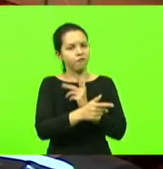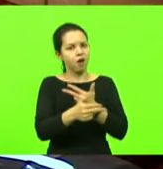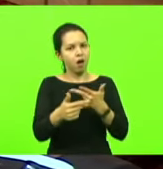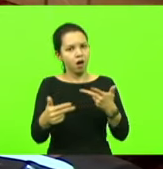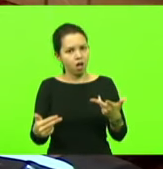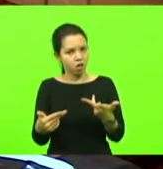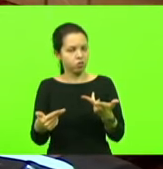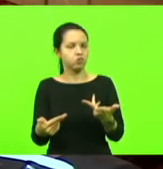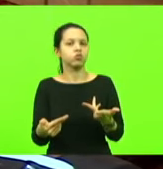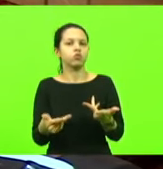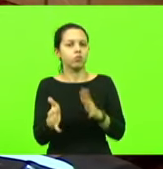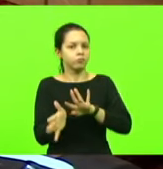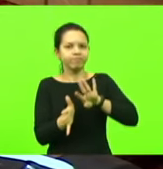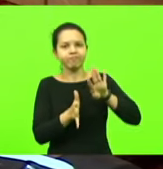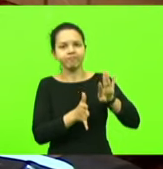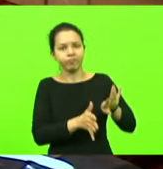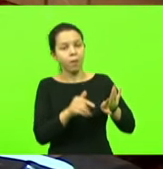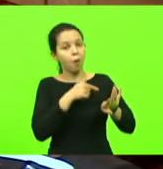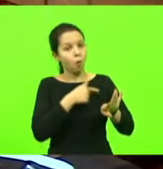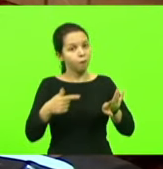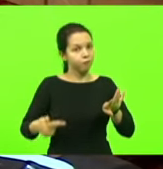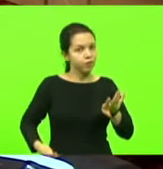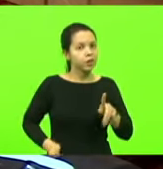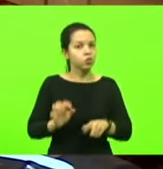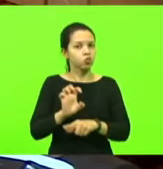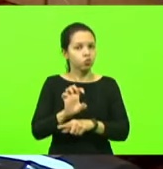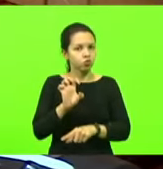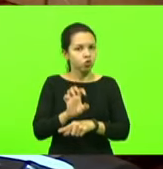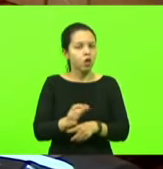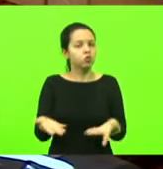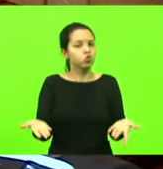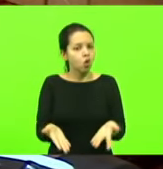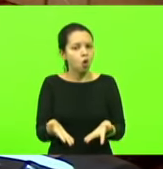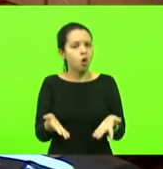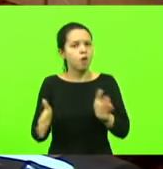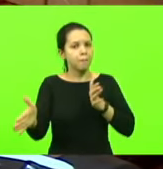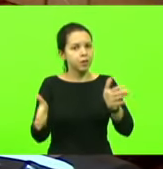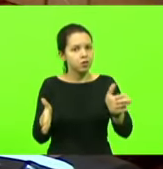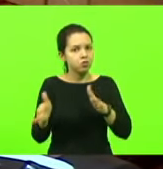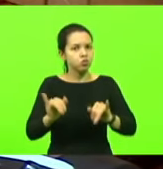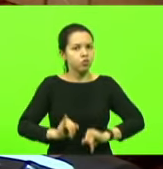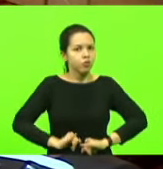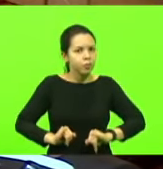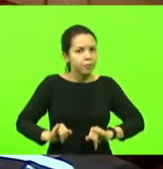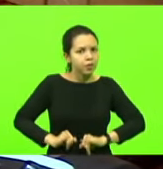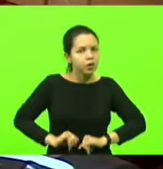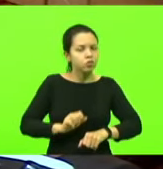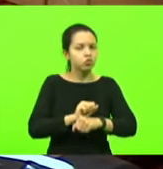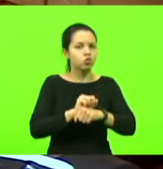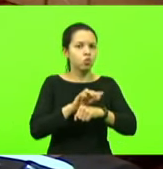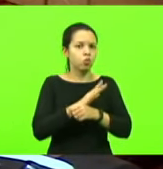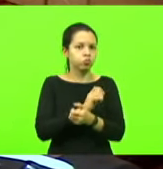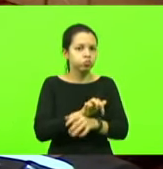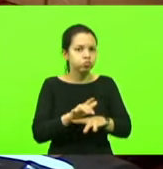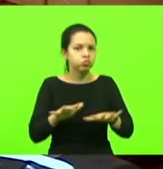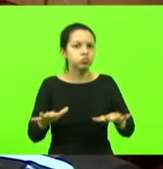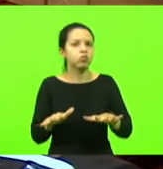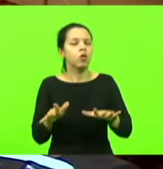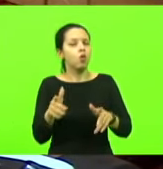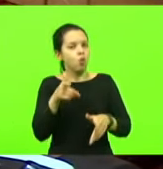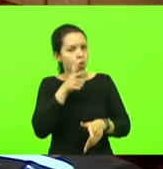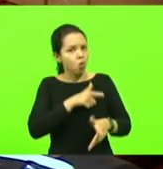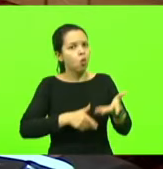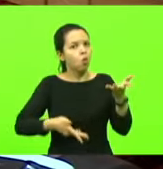o governo do Estado, nesse período em que pese todo o sofrimento da pandemia, conseguiu se viabilizar